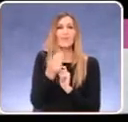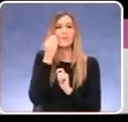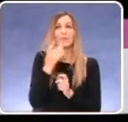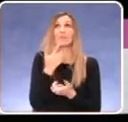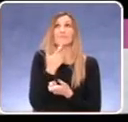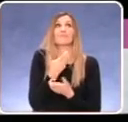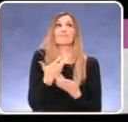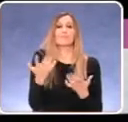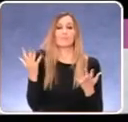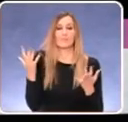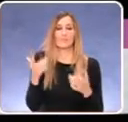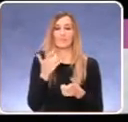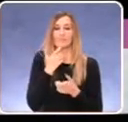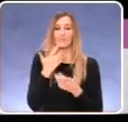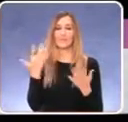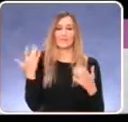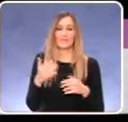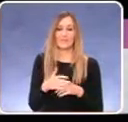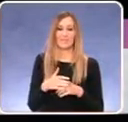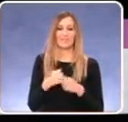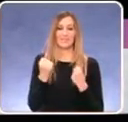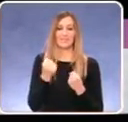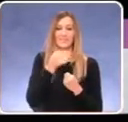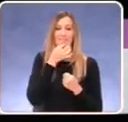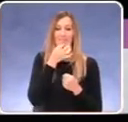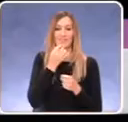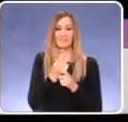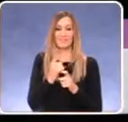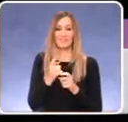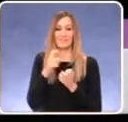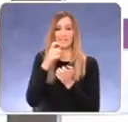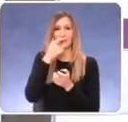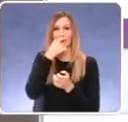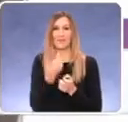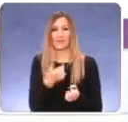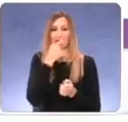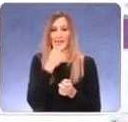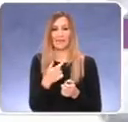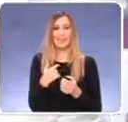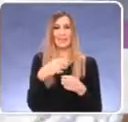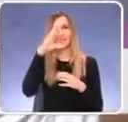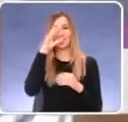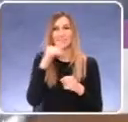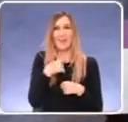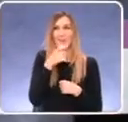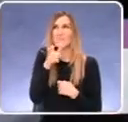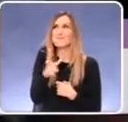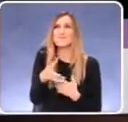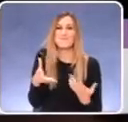Tudo. Tudo, que nem consigo falar, porque a prótese cai. Olha, não sei, estou sem